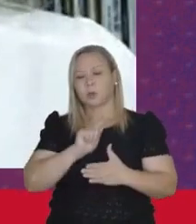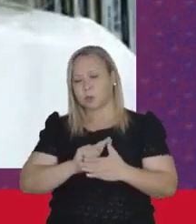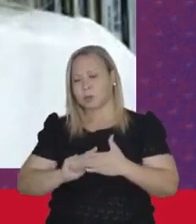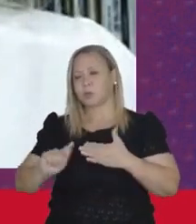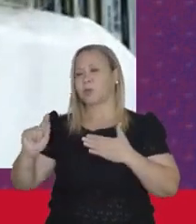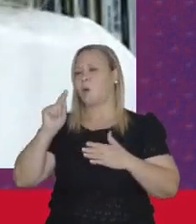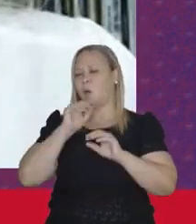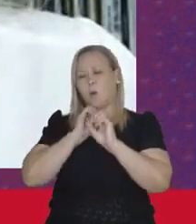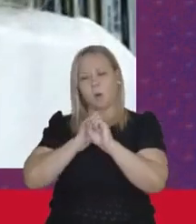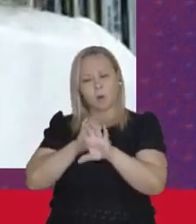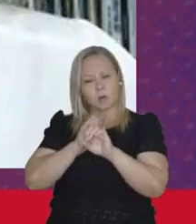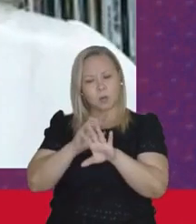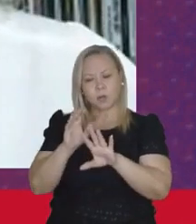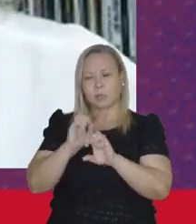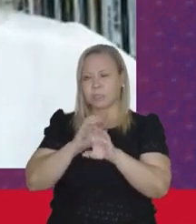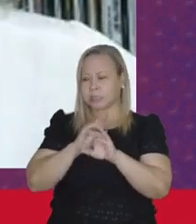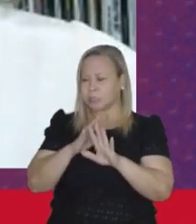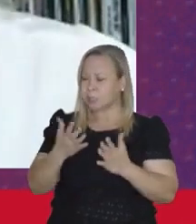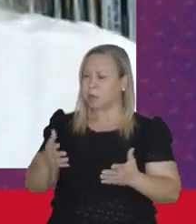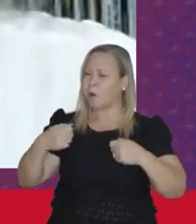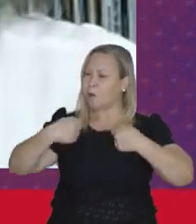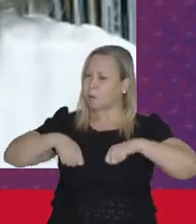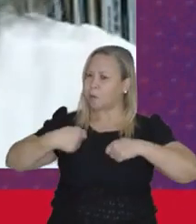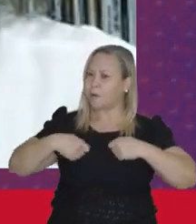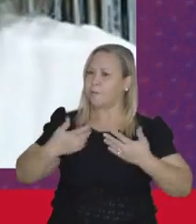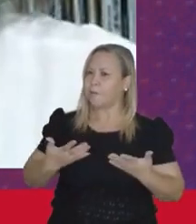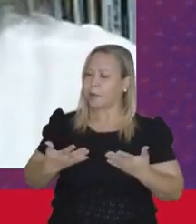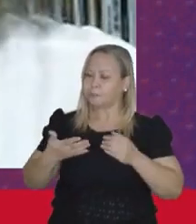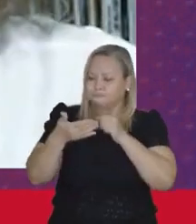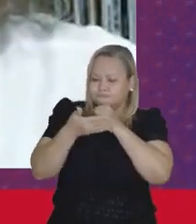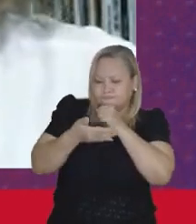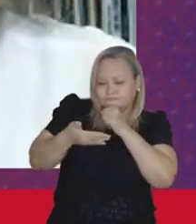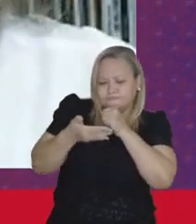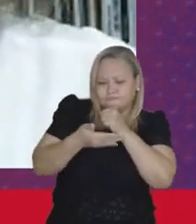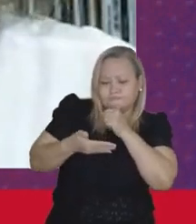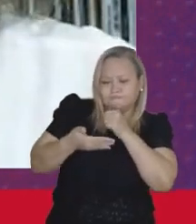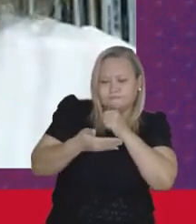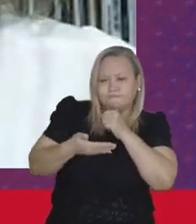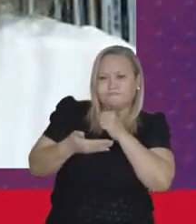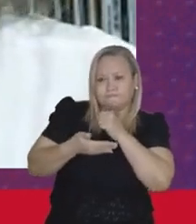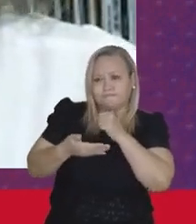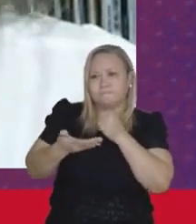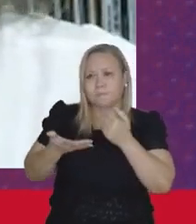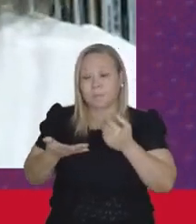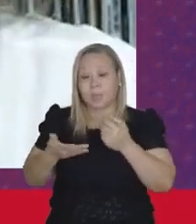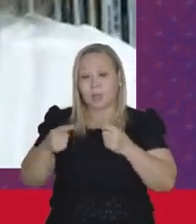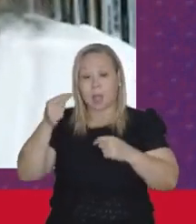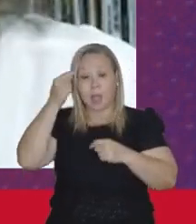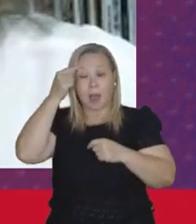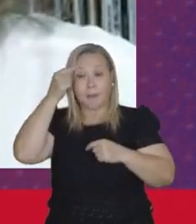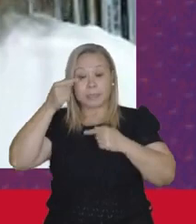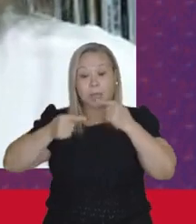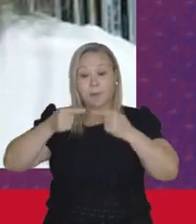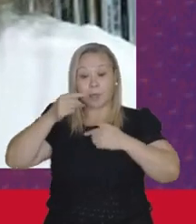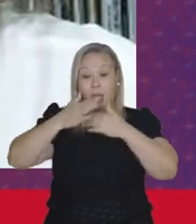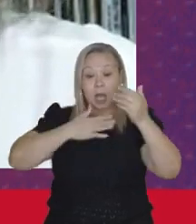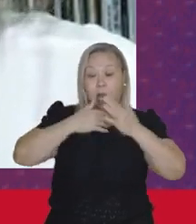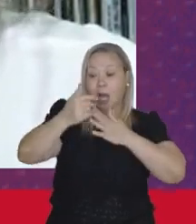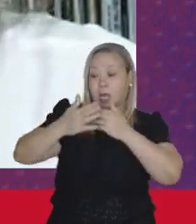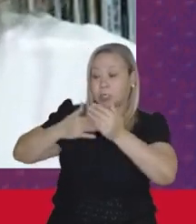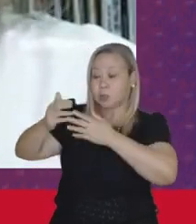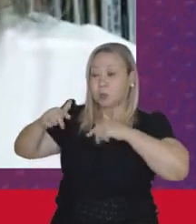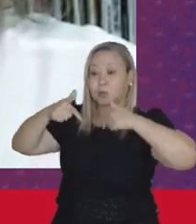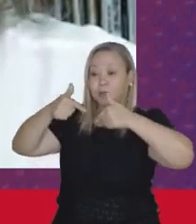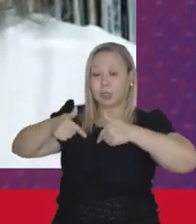da educação deverão se embasar para pensar políticas, ações de enfrentamento